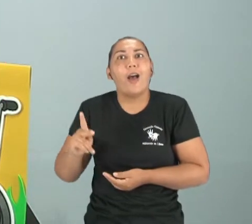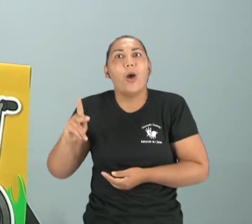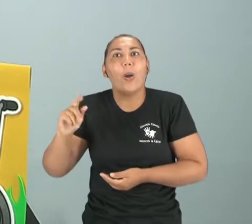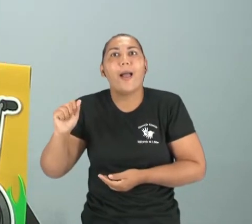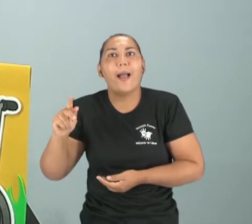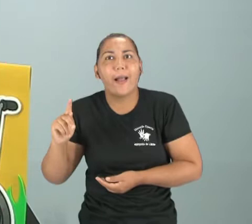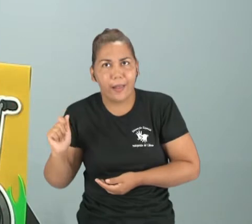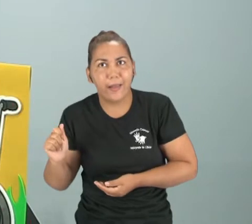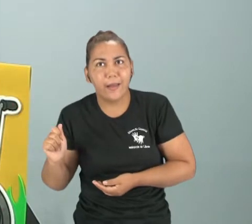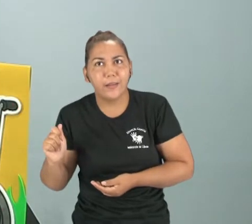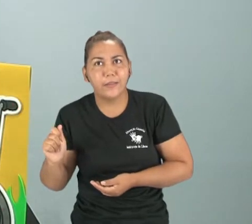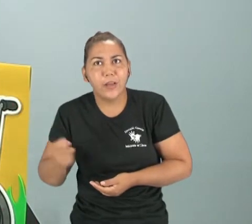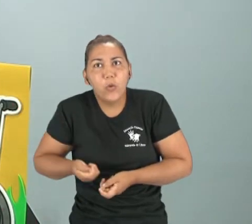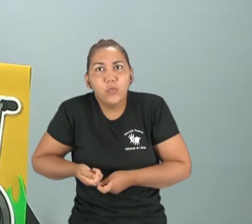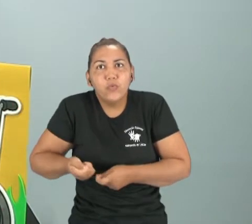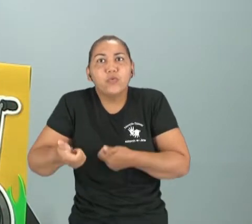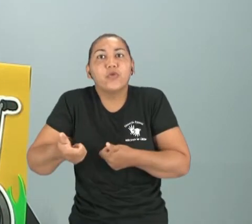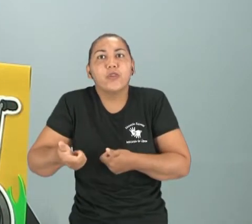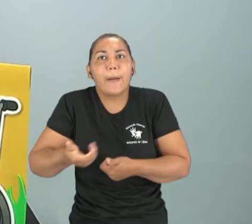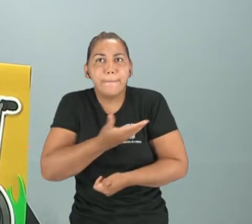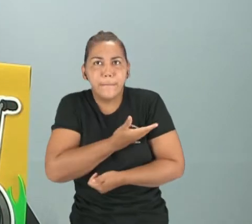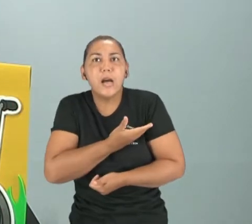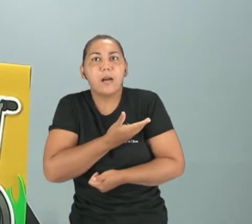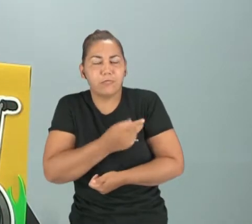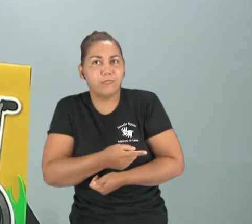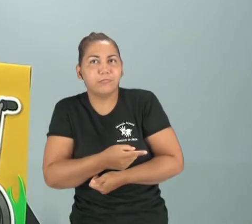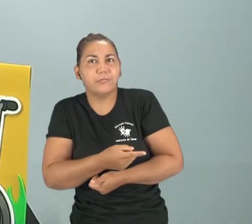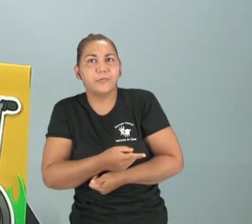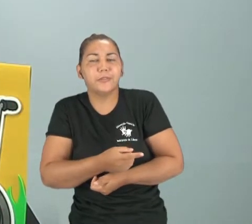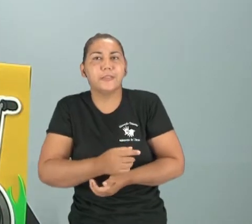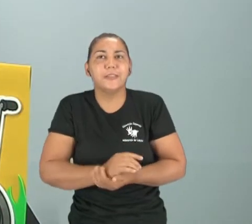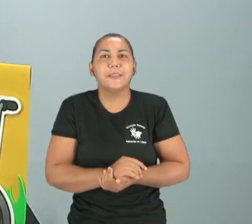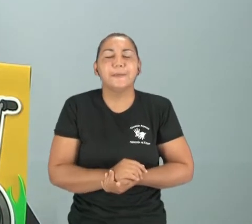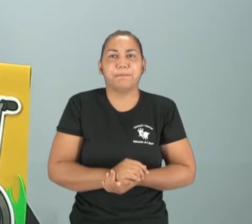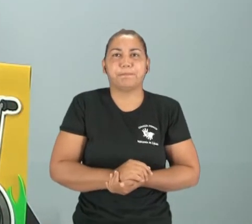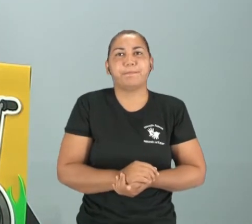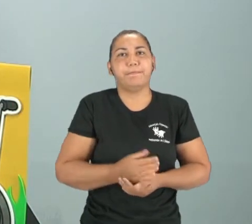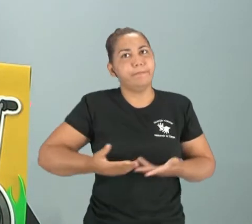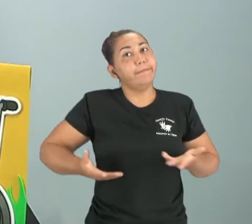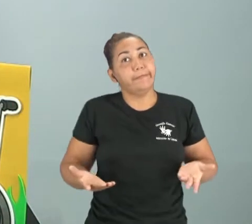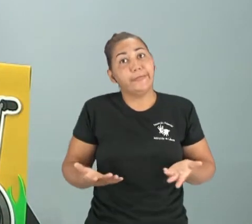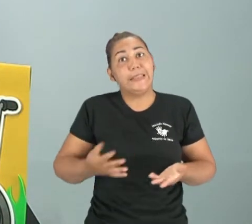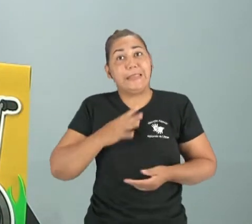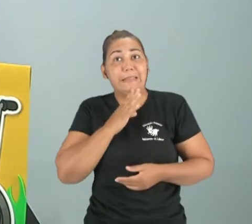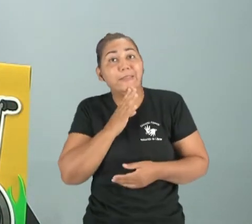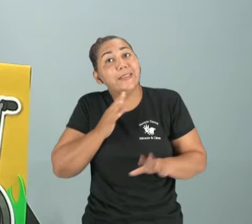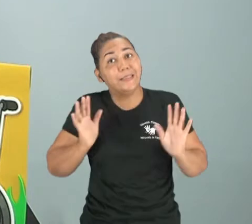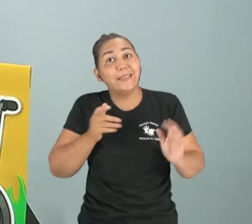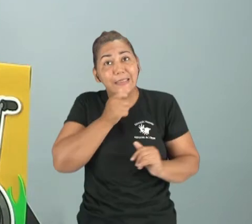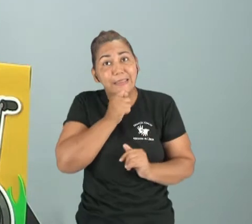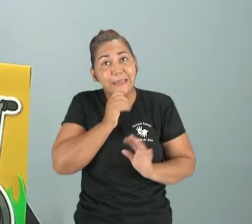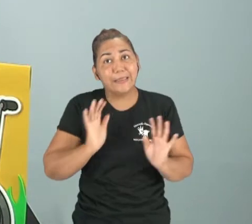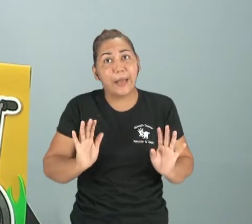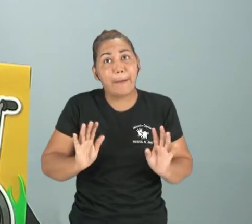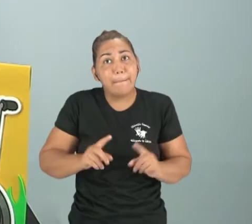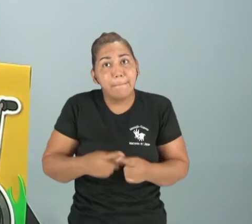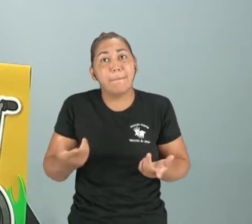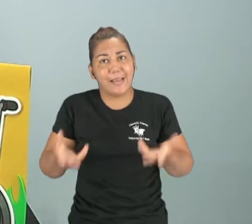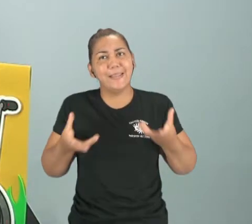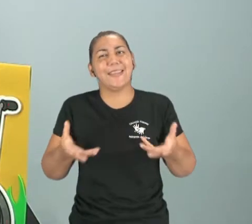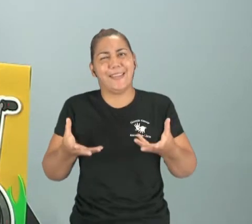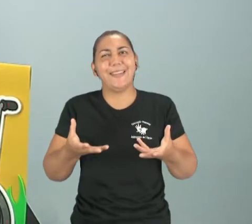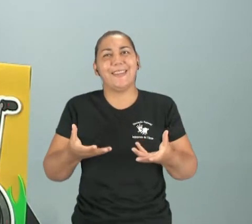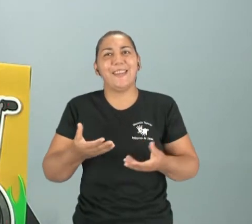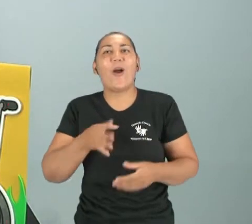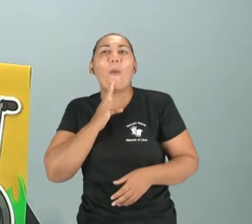uma dica para um coleguinha que estava lá. Um coleguinha assim, né? Que não era nem um colega dele, mas que ele queria ser colega